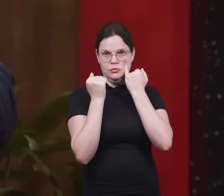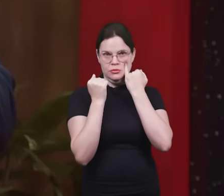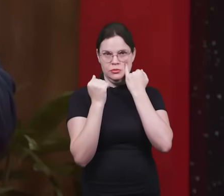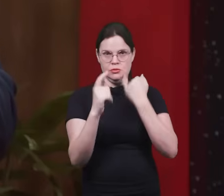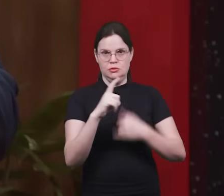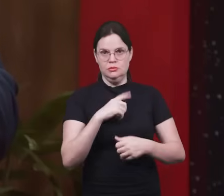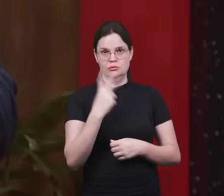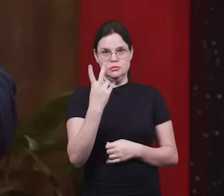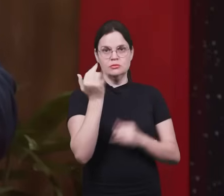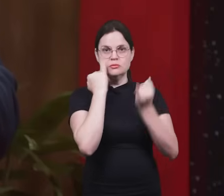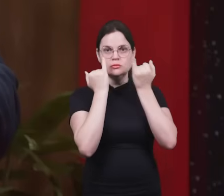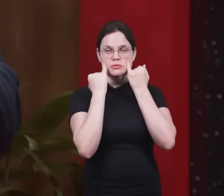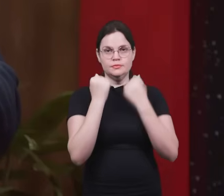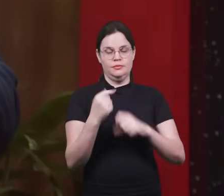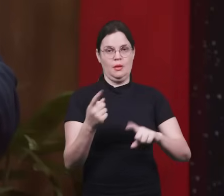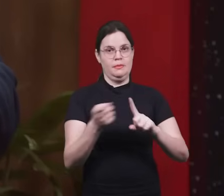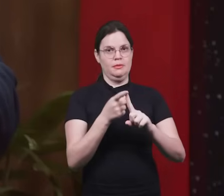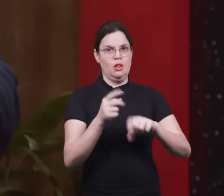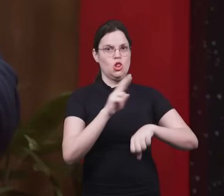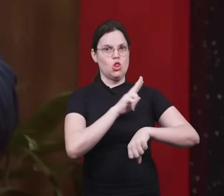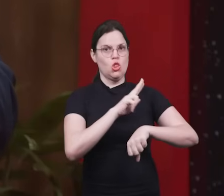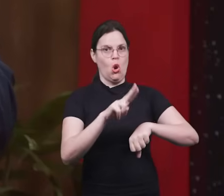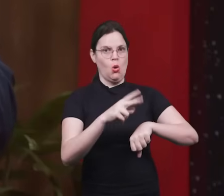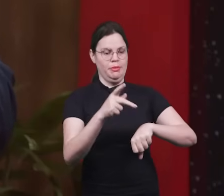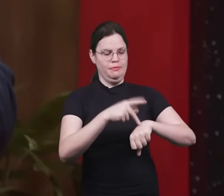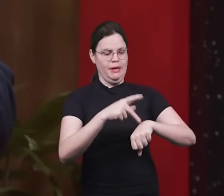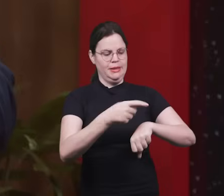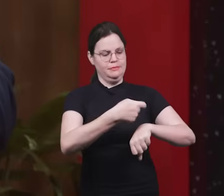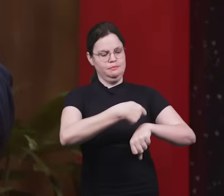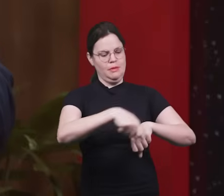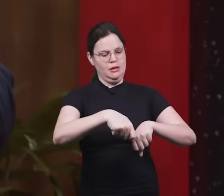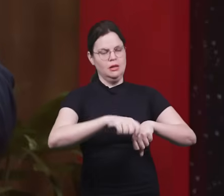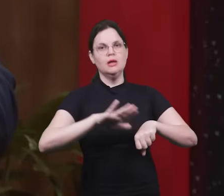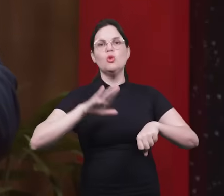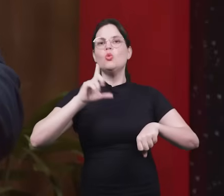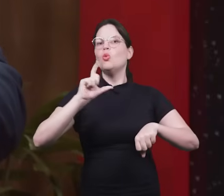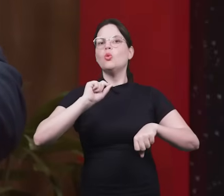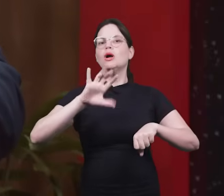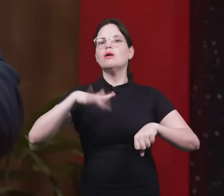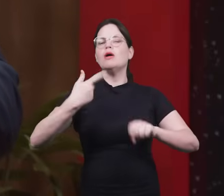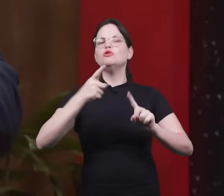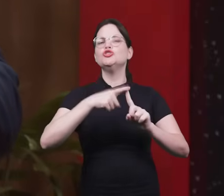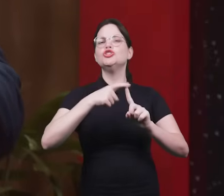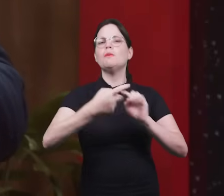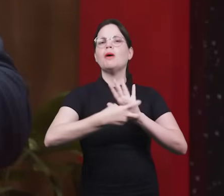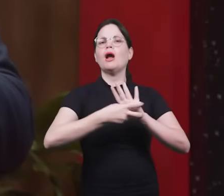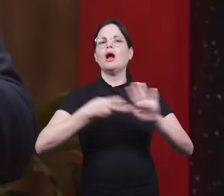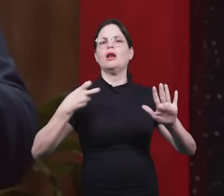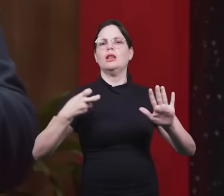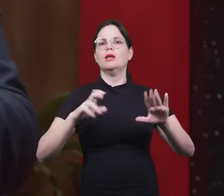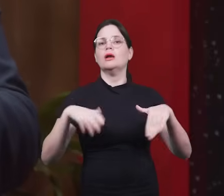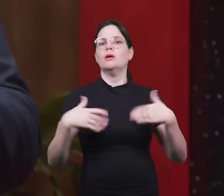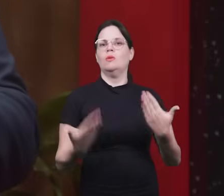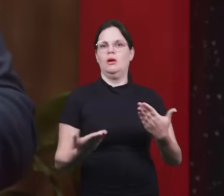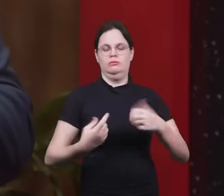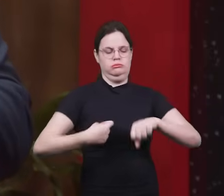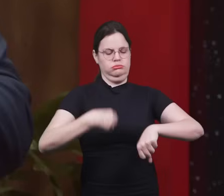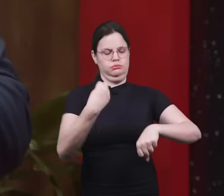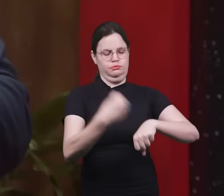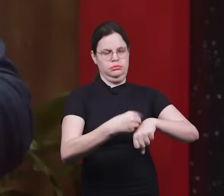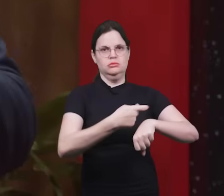essas duas inscrições, o nome e o ato, o crime. Quando o Senhor fala